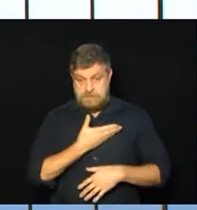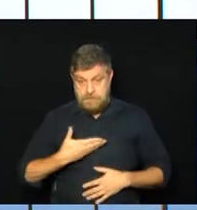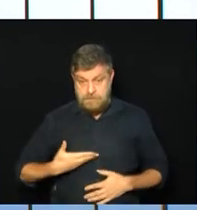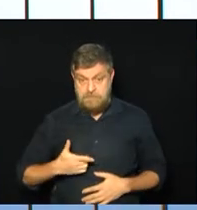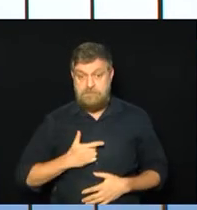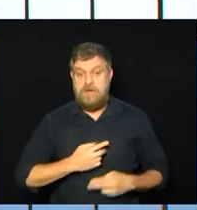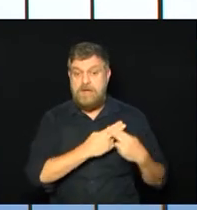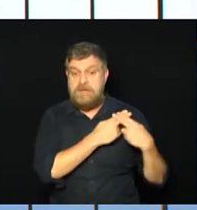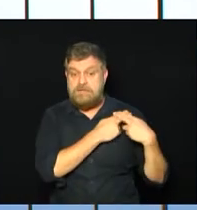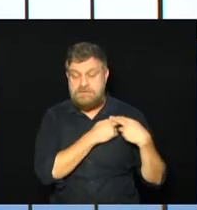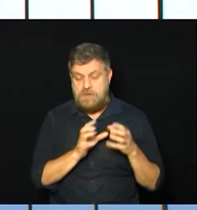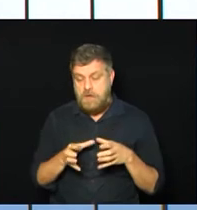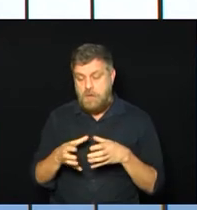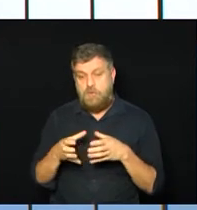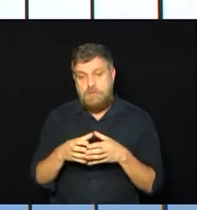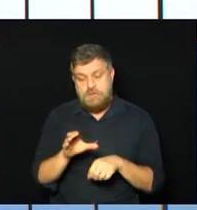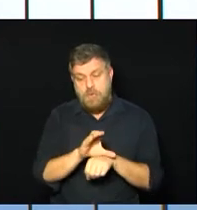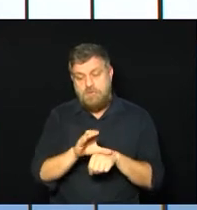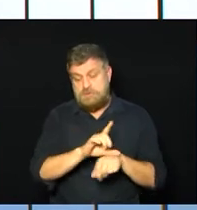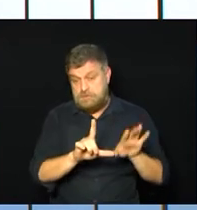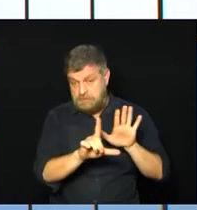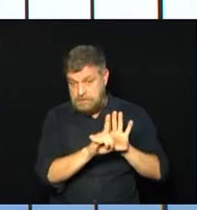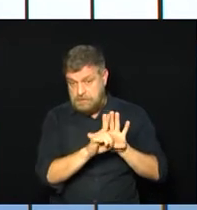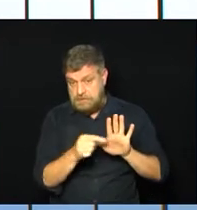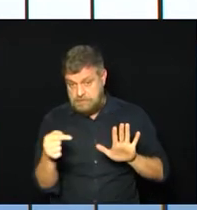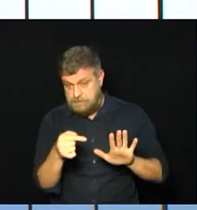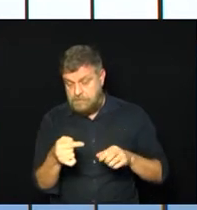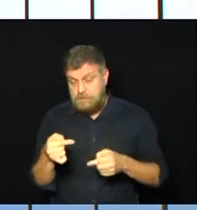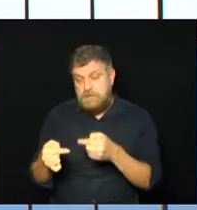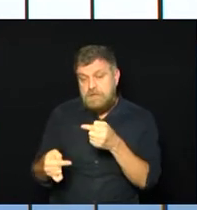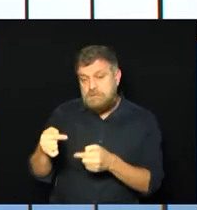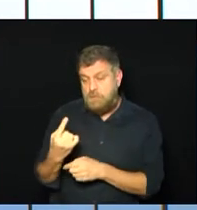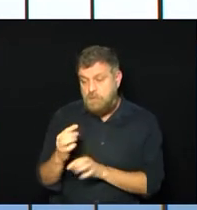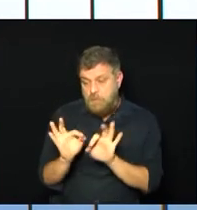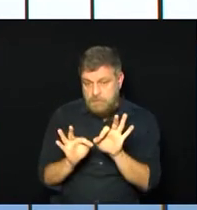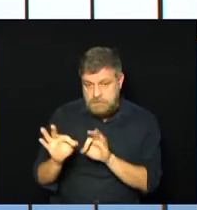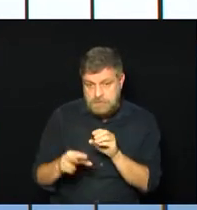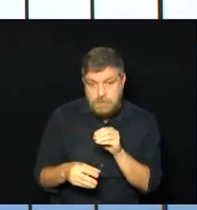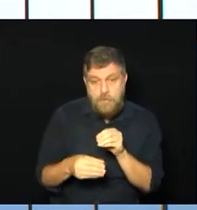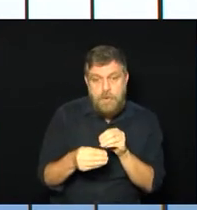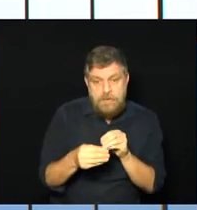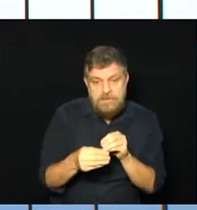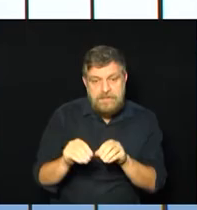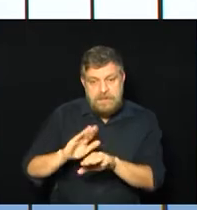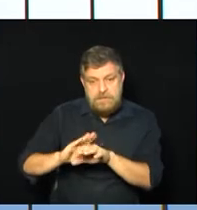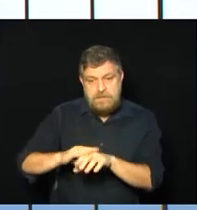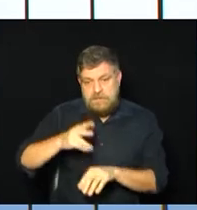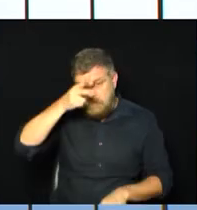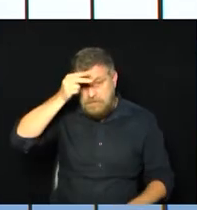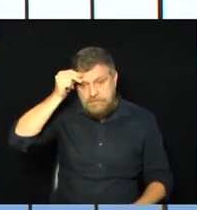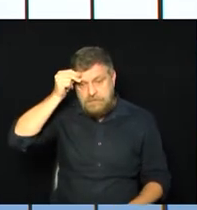foi presidida pela Comissão de Constituição e Legalidade e discutiu um projeto de lei complementar de autoria do